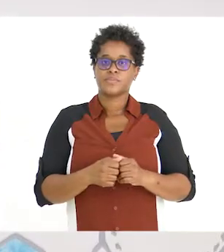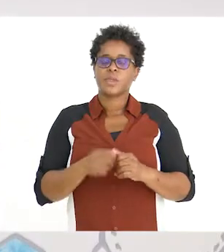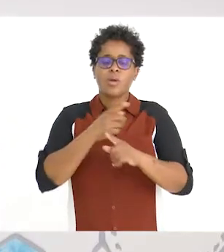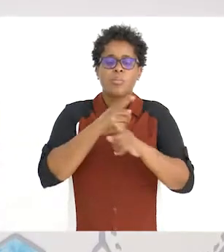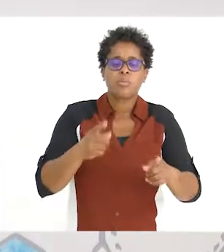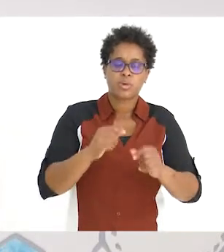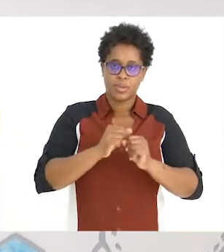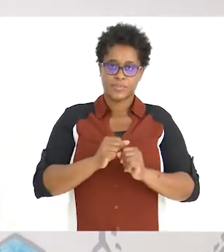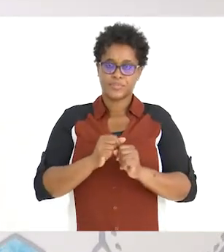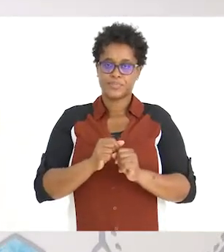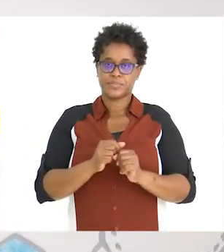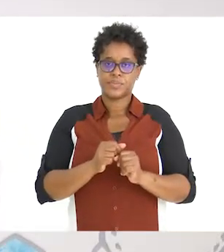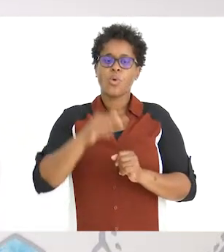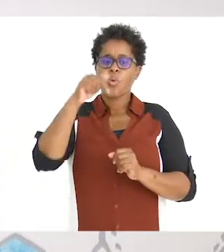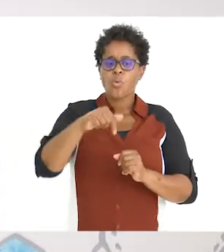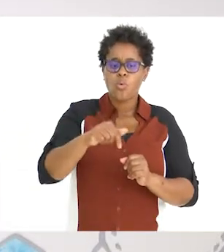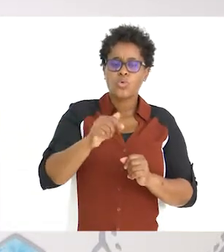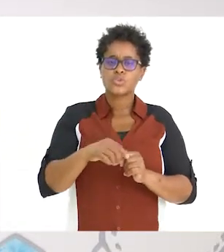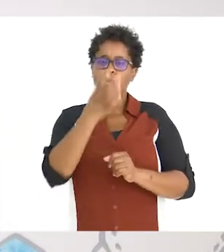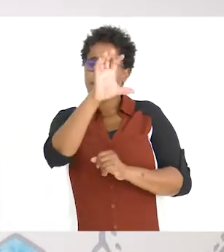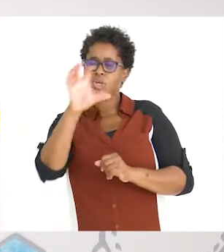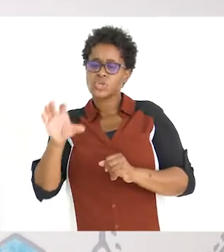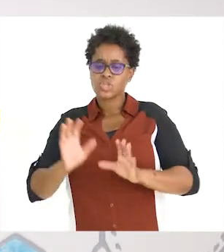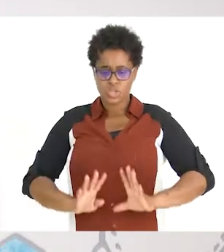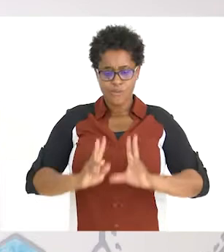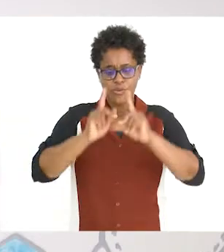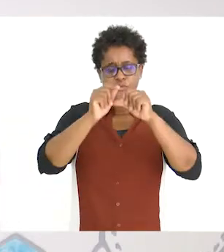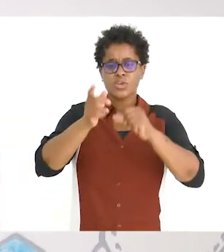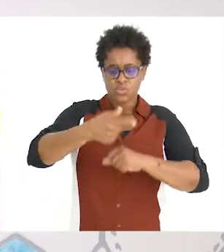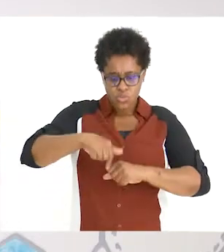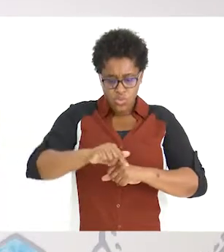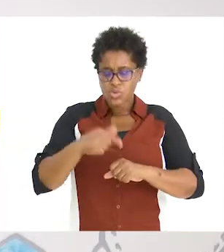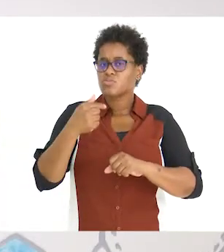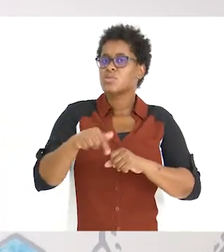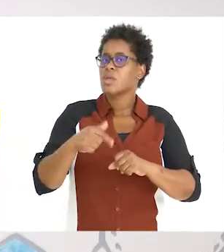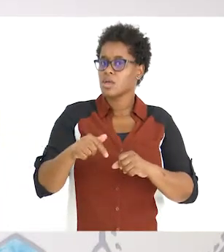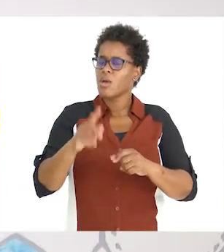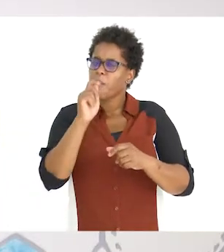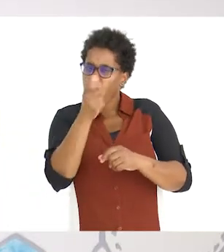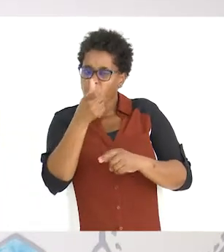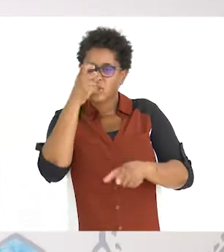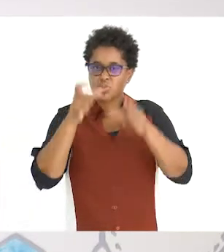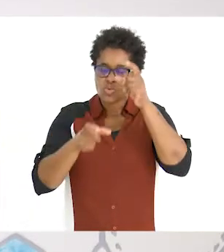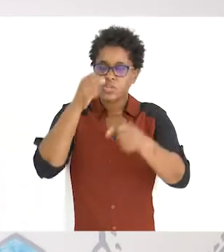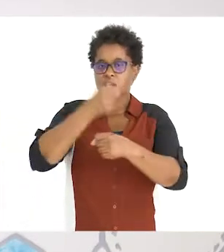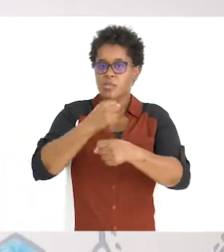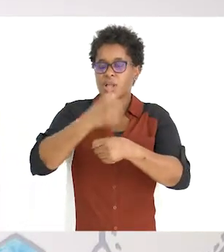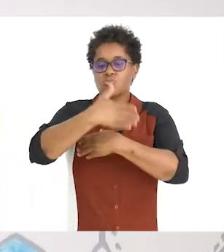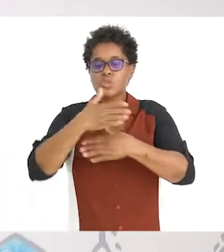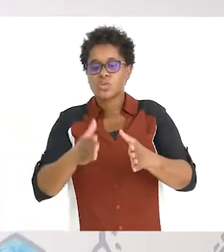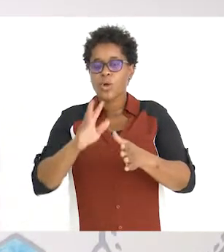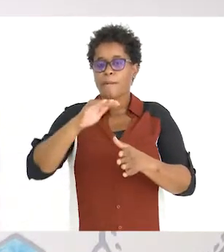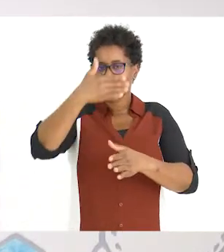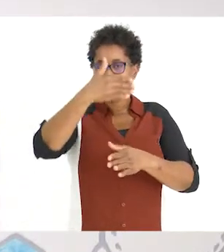que razão hoje nos países desenvolvidos nós temos poucas pessoas a trabalharem no setor